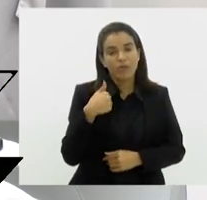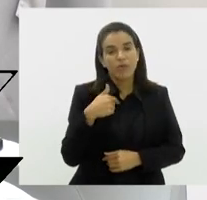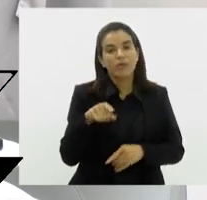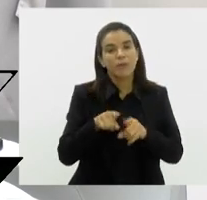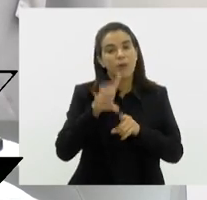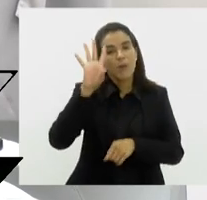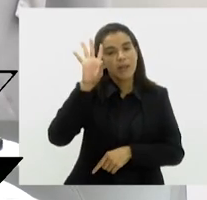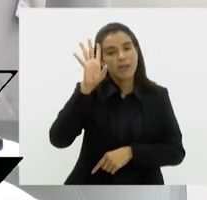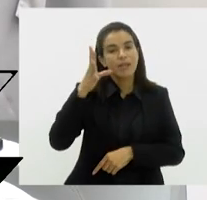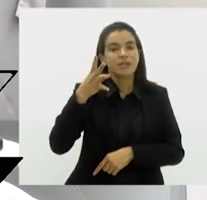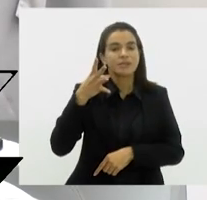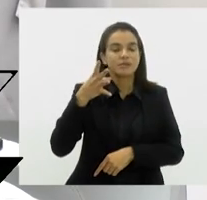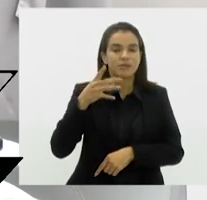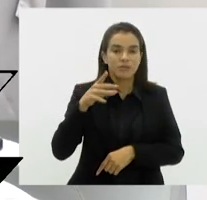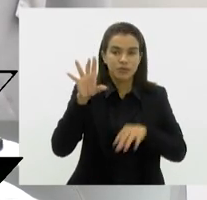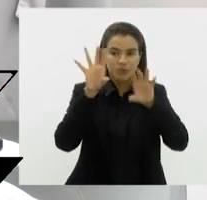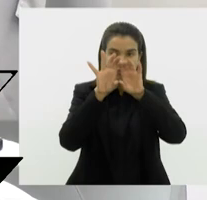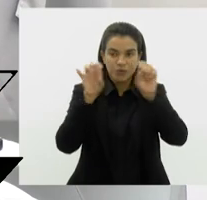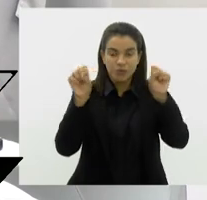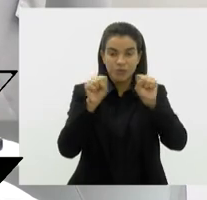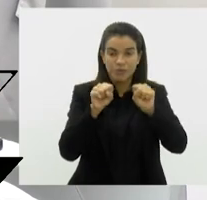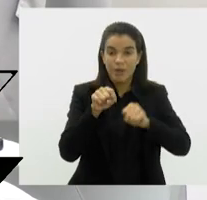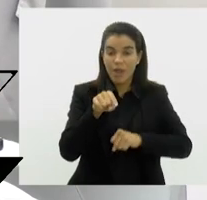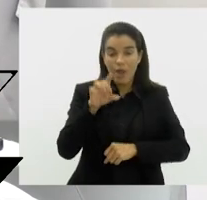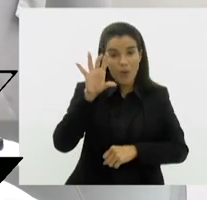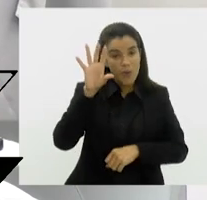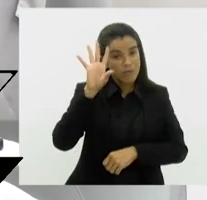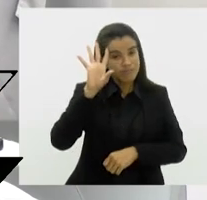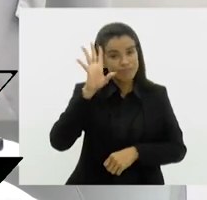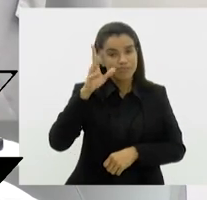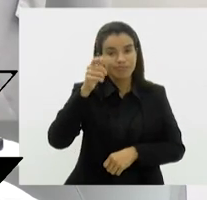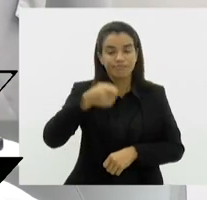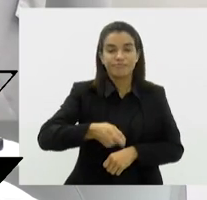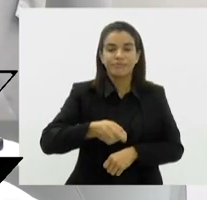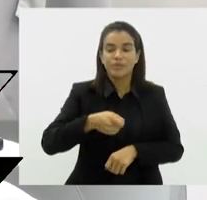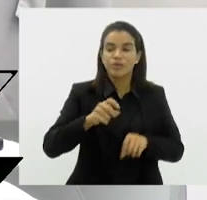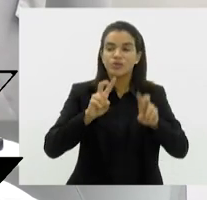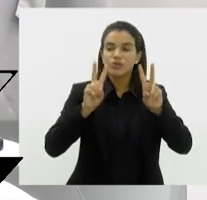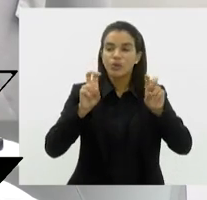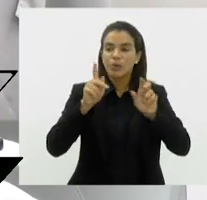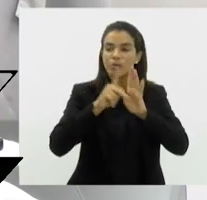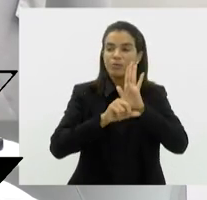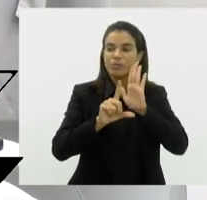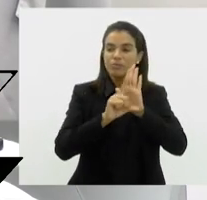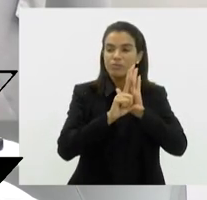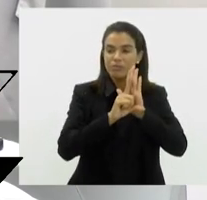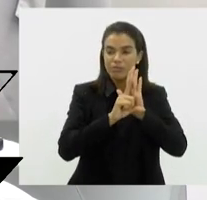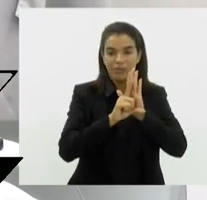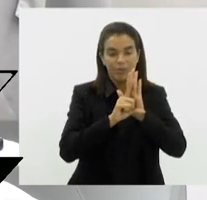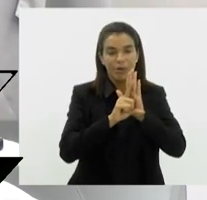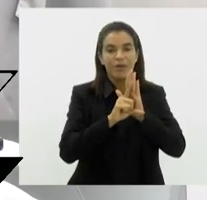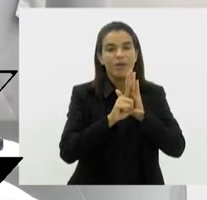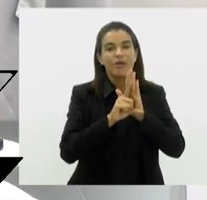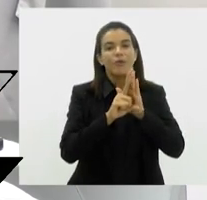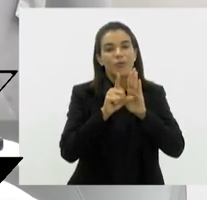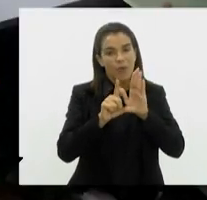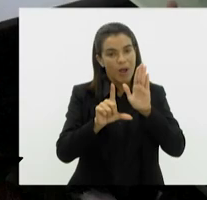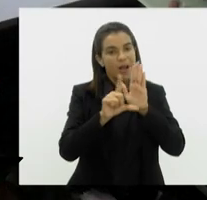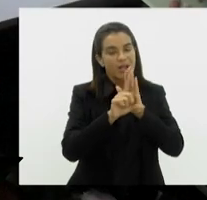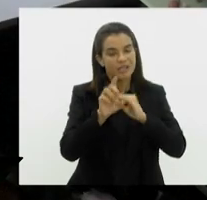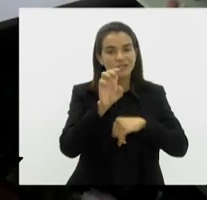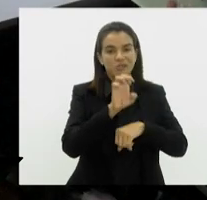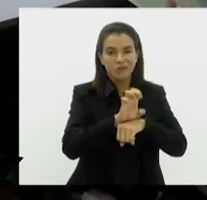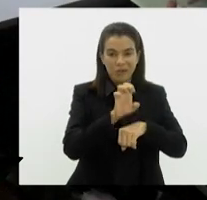do Supremo sobre isso. É uma decisão sobre um projeto, exatamente uma lei estadual